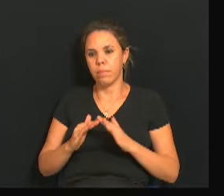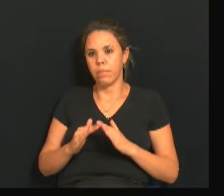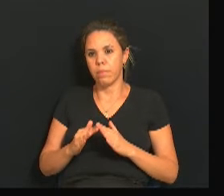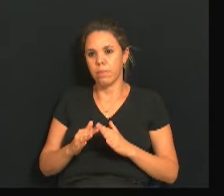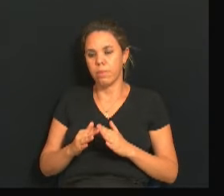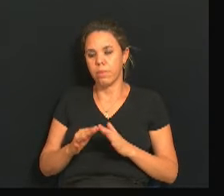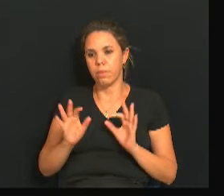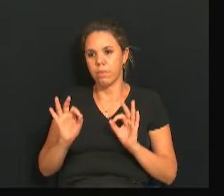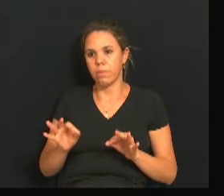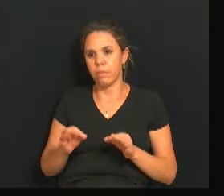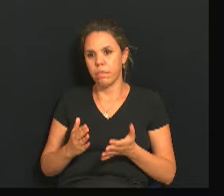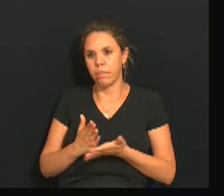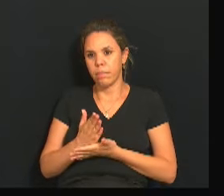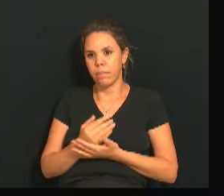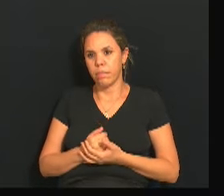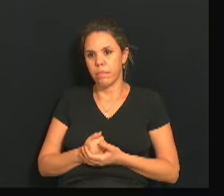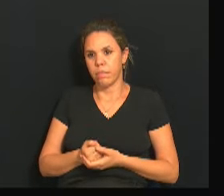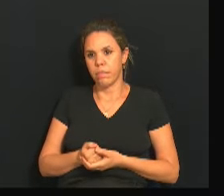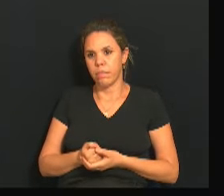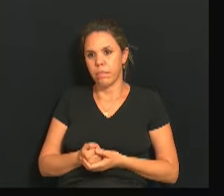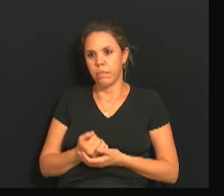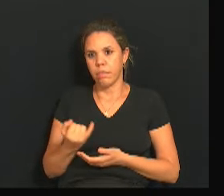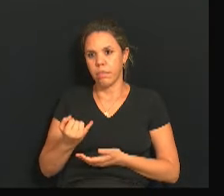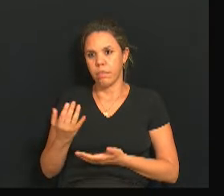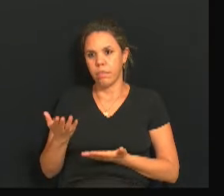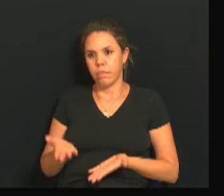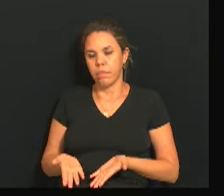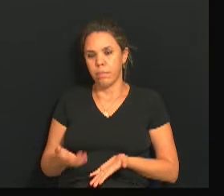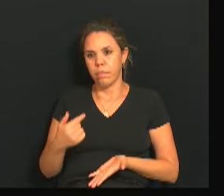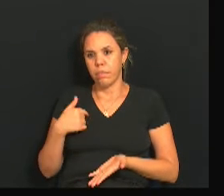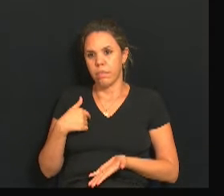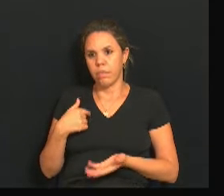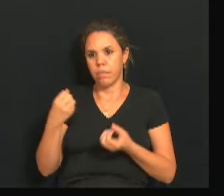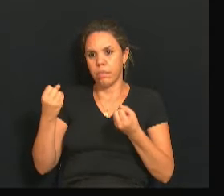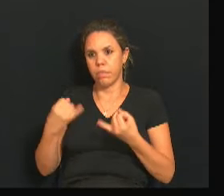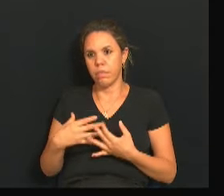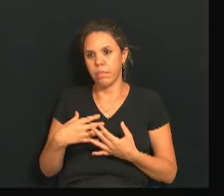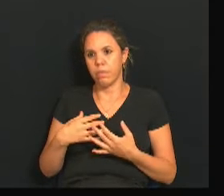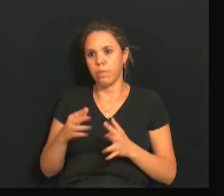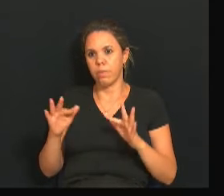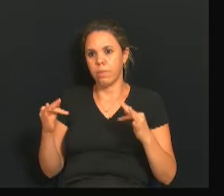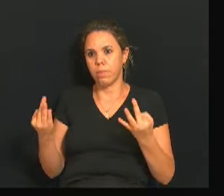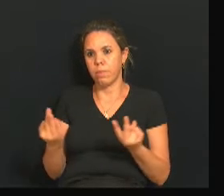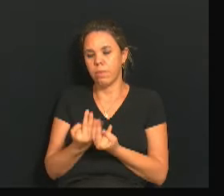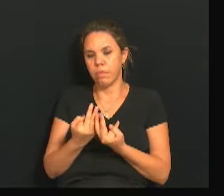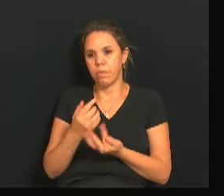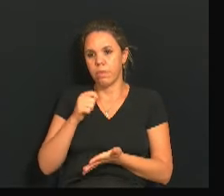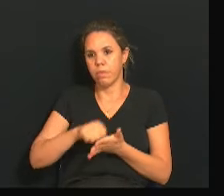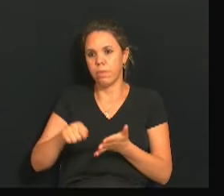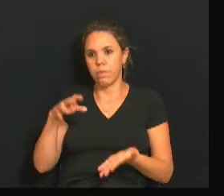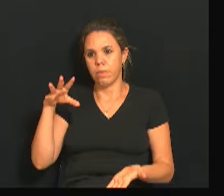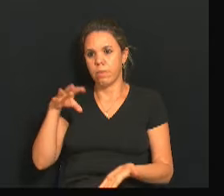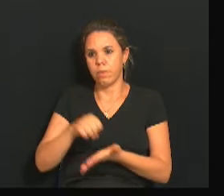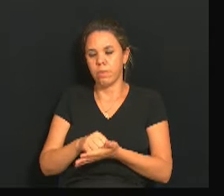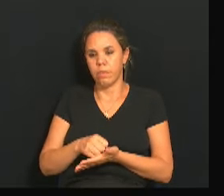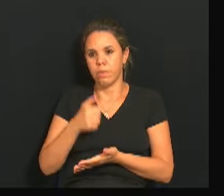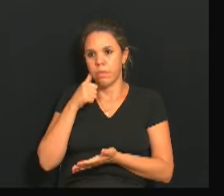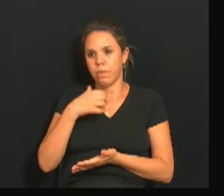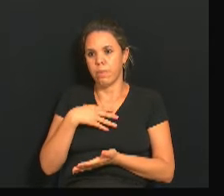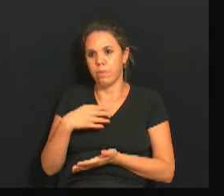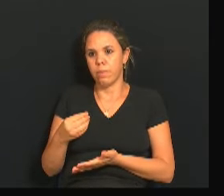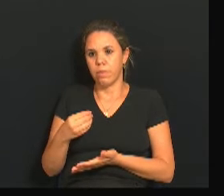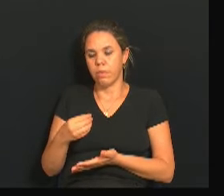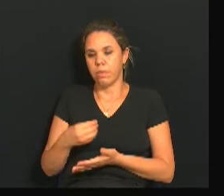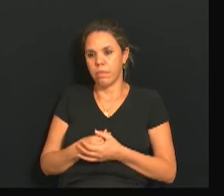certo, tá? É importante, né? Eu comentei com vários pais, eu fui assinar a rematrícula da minha filha, a confirmação de